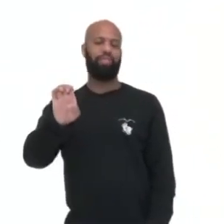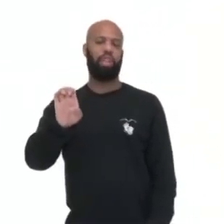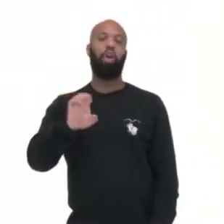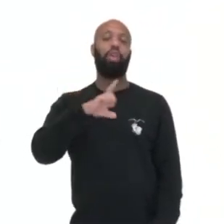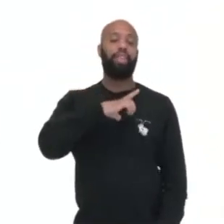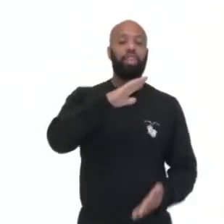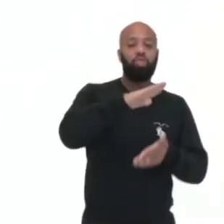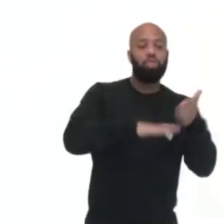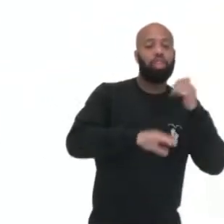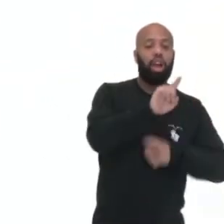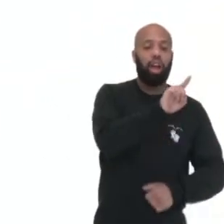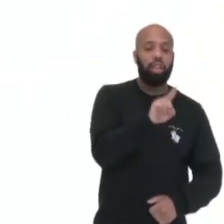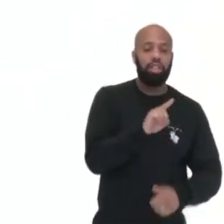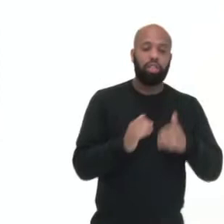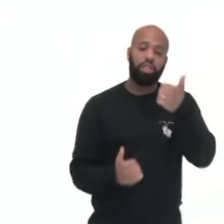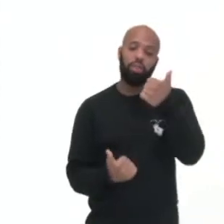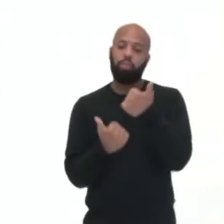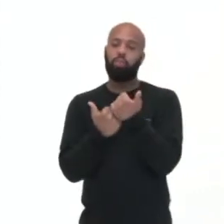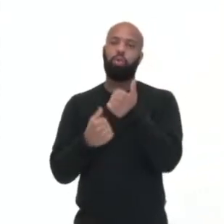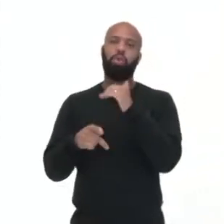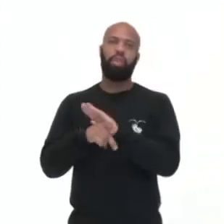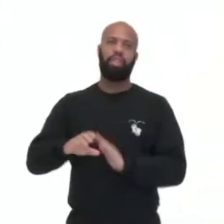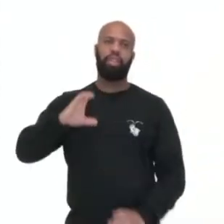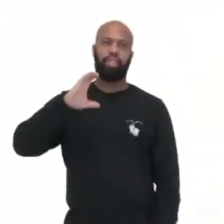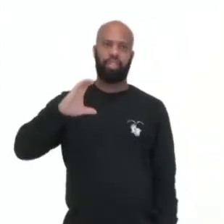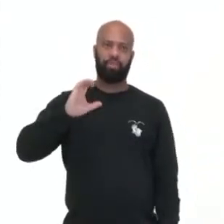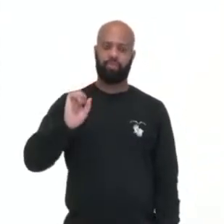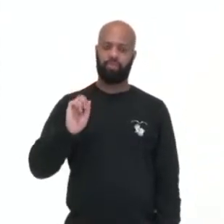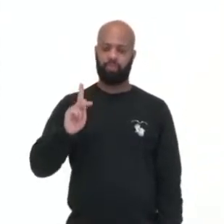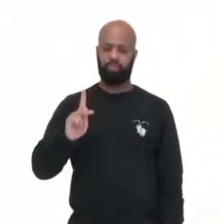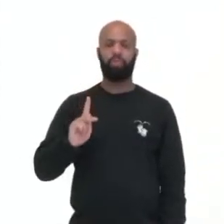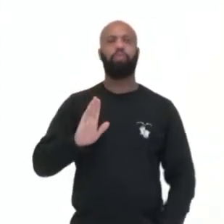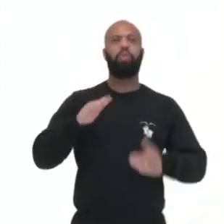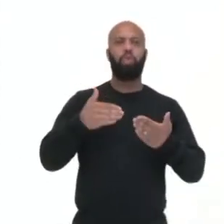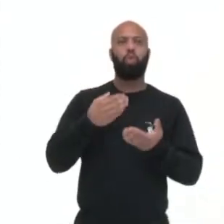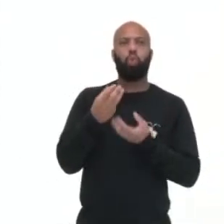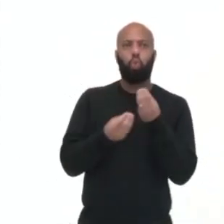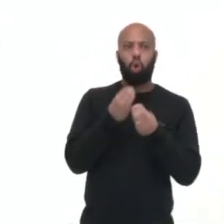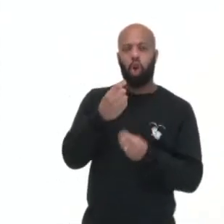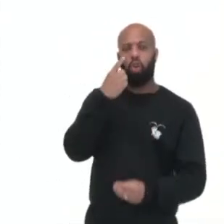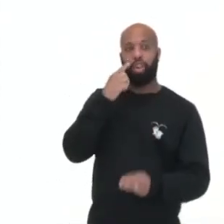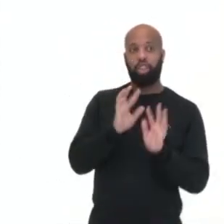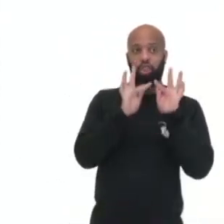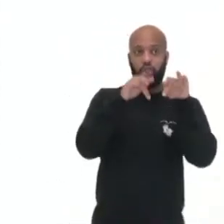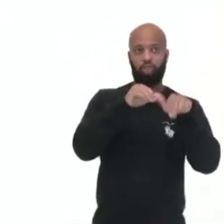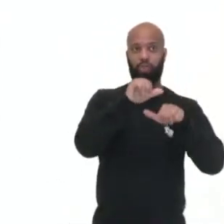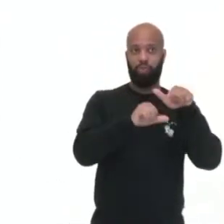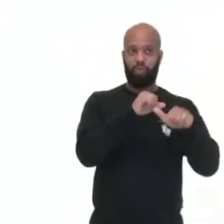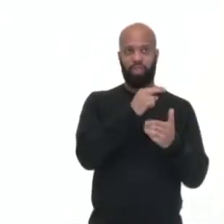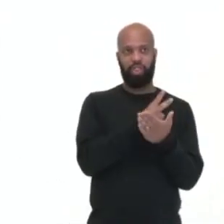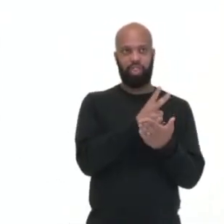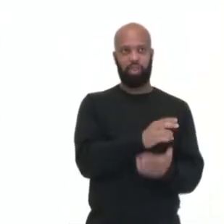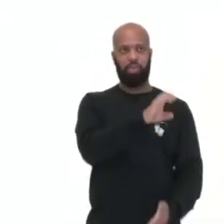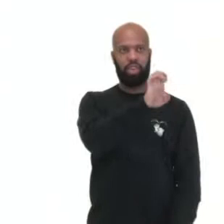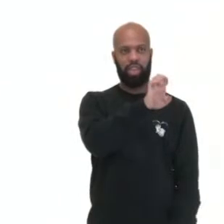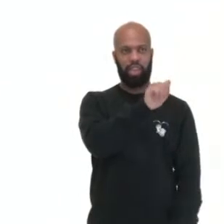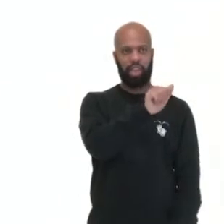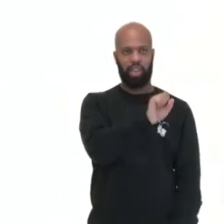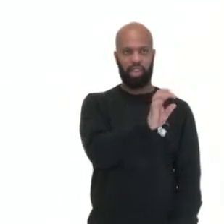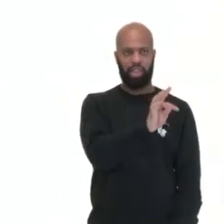substitui o C, o Z, a letra seta, por C. E vai ficar como? Comecei, começaste,